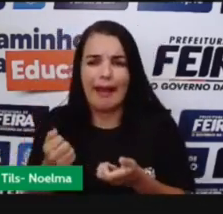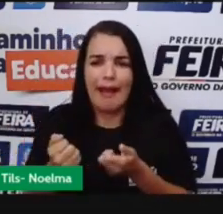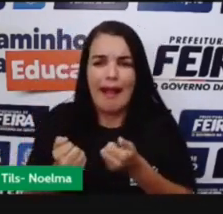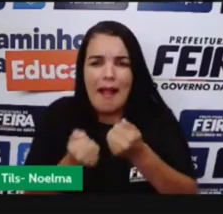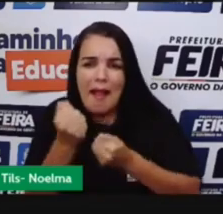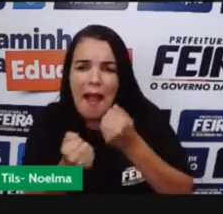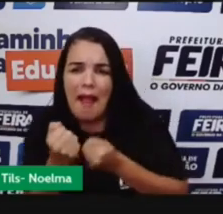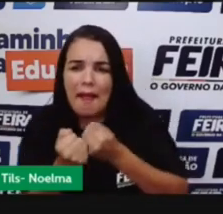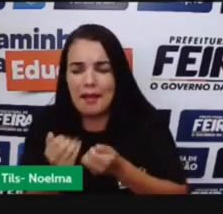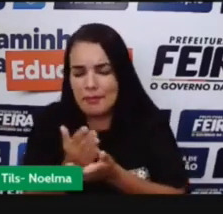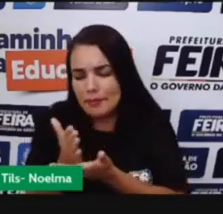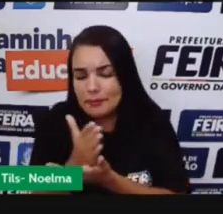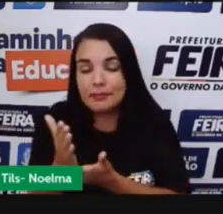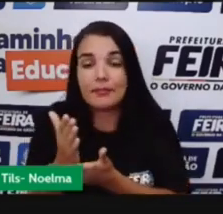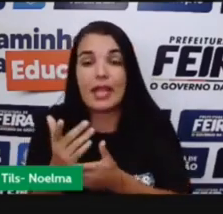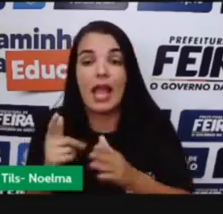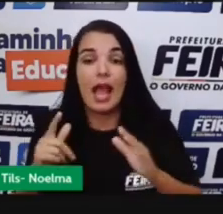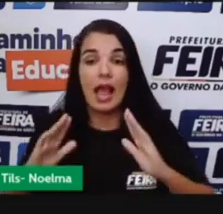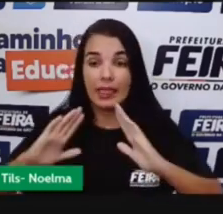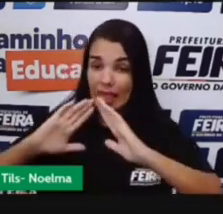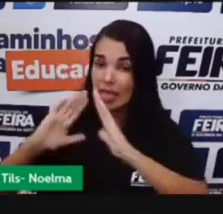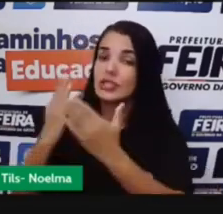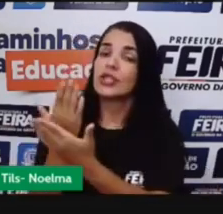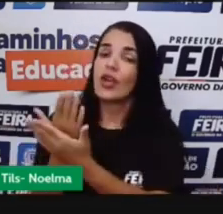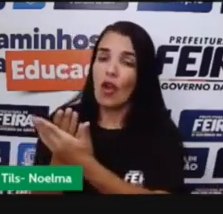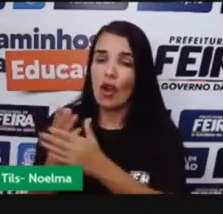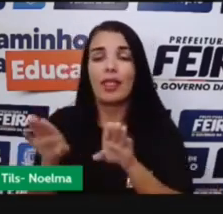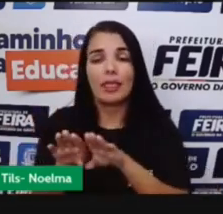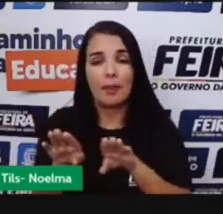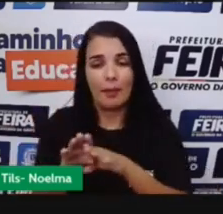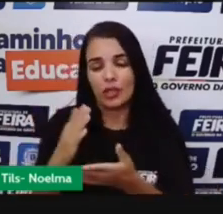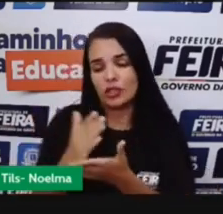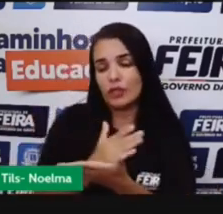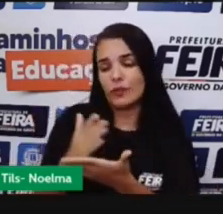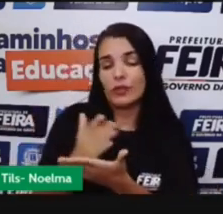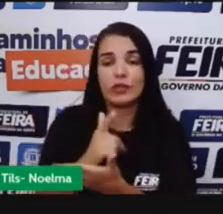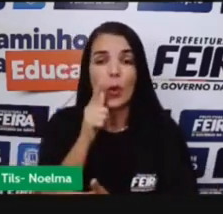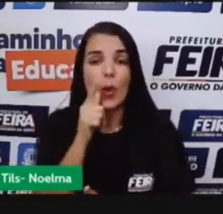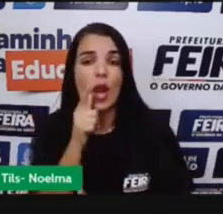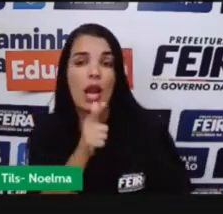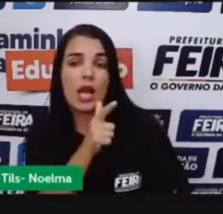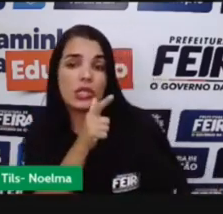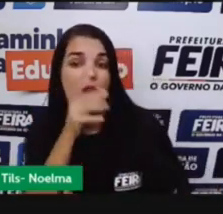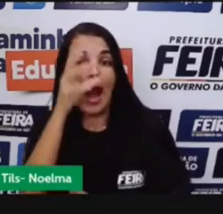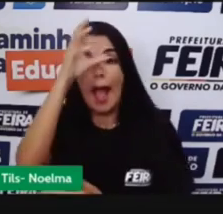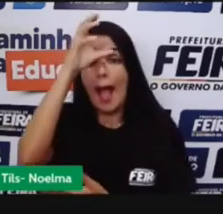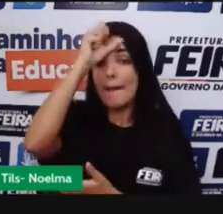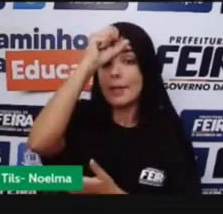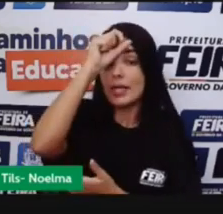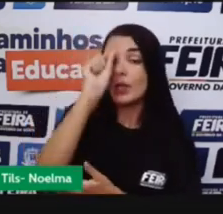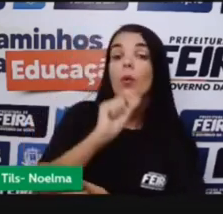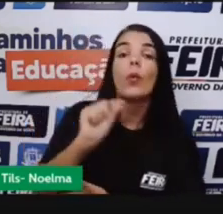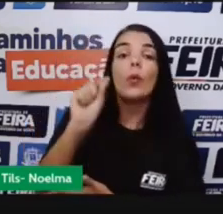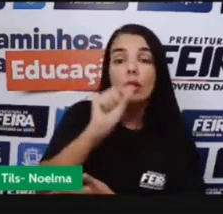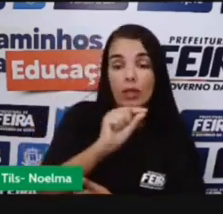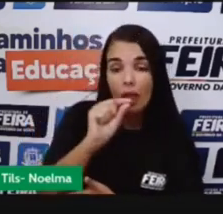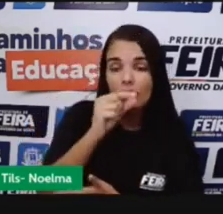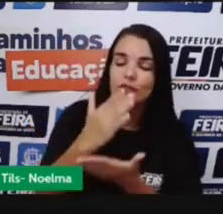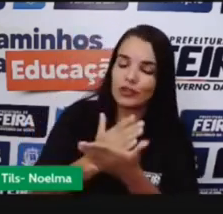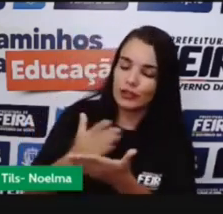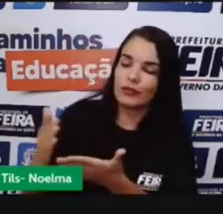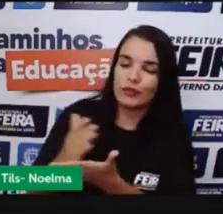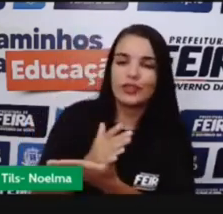escola também, quando a gente tinha que dividir, a gente dividia o nosso lanche com o coleguinha. Ali nós estávamos também realizando a